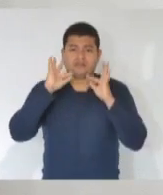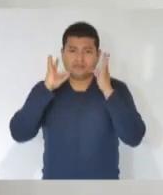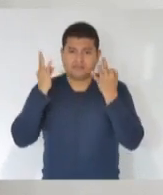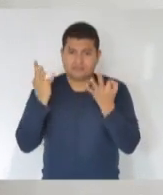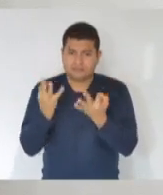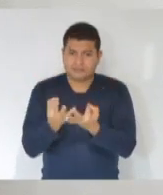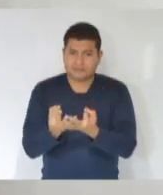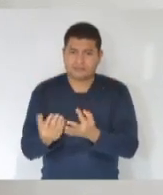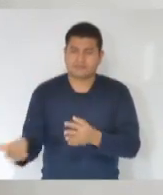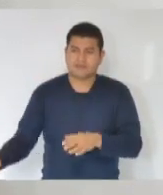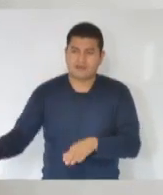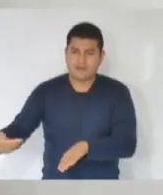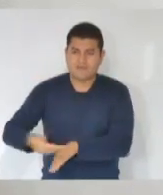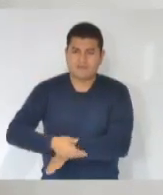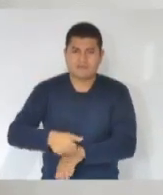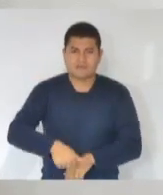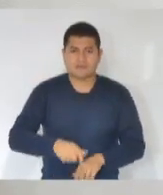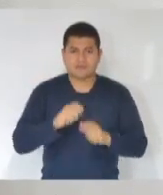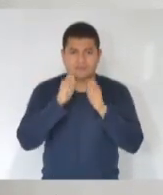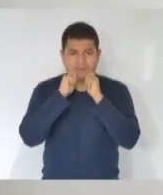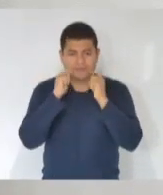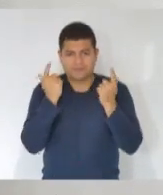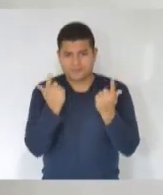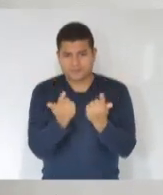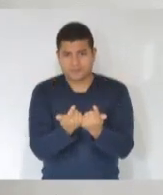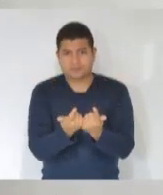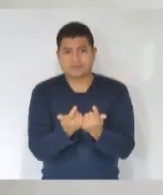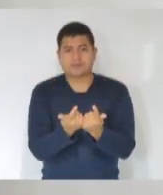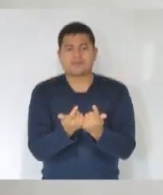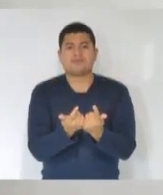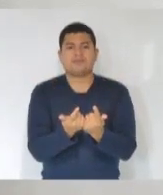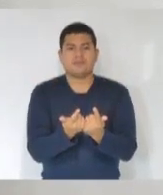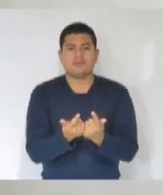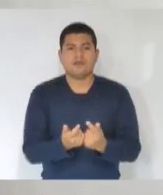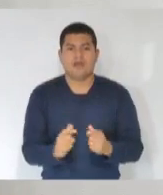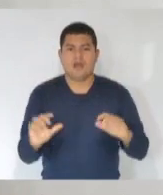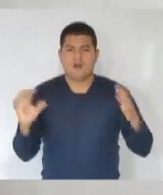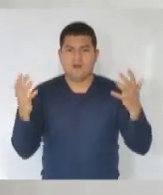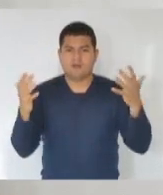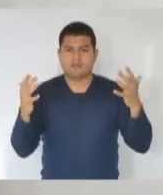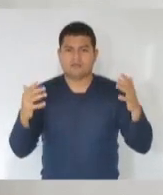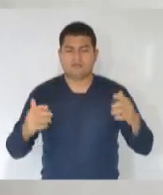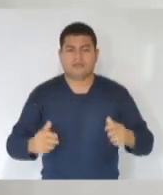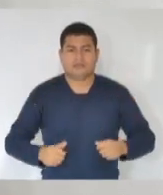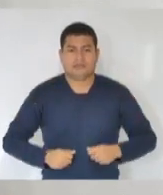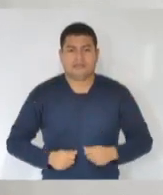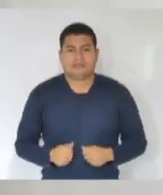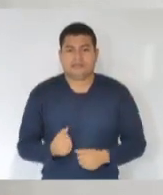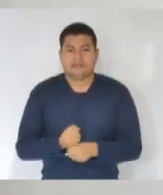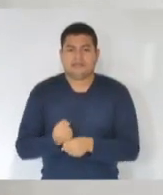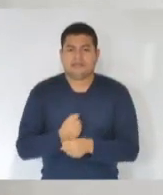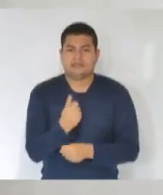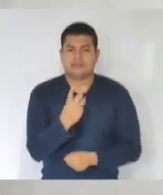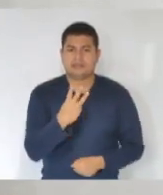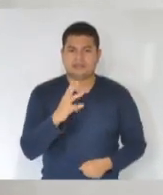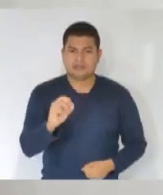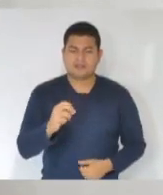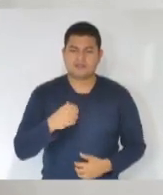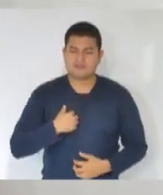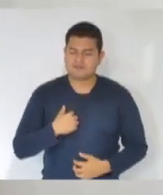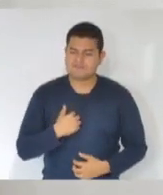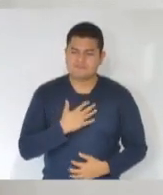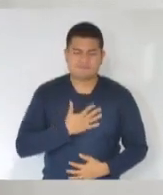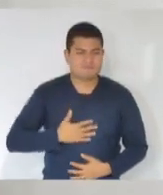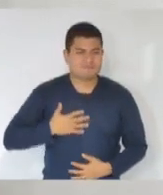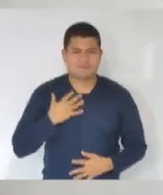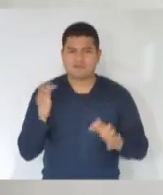Educação Básica Pedro II, aqui na Assembleia Legislativa, para comemorar os 130 anos, realmente me deixou muito